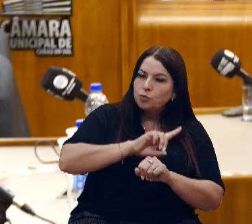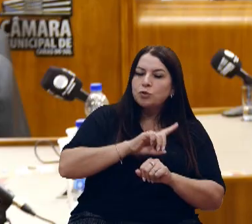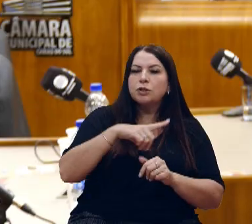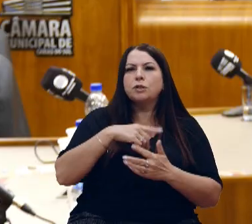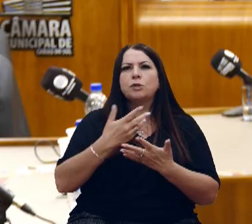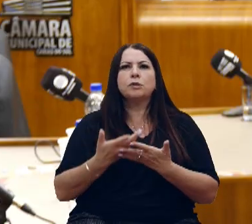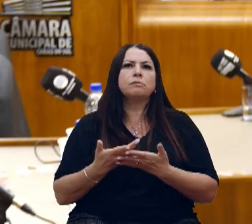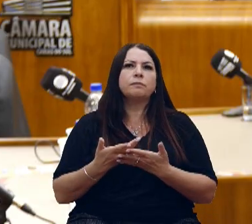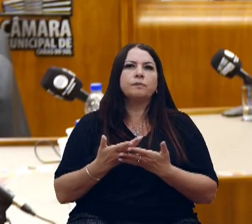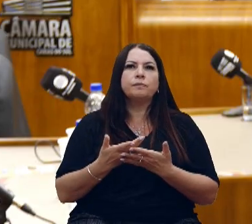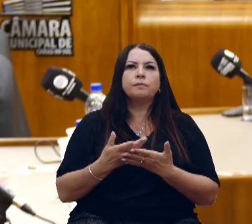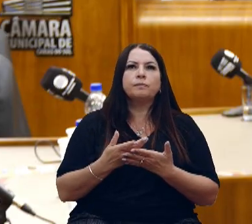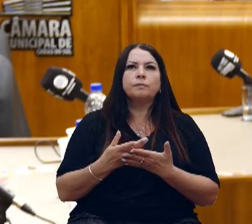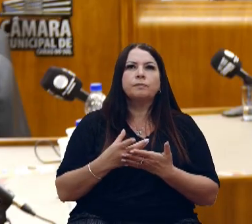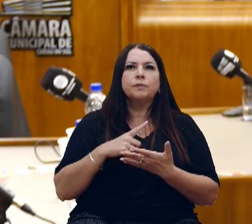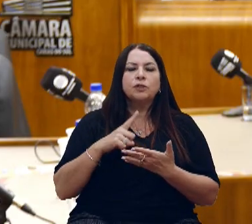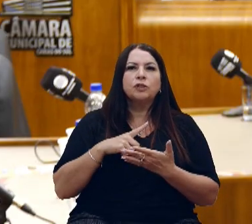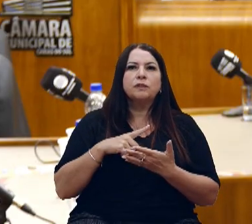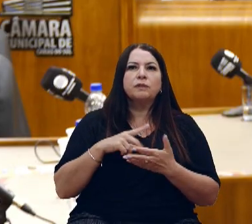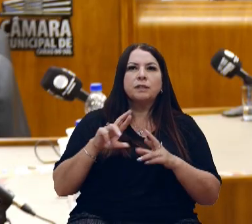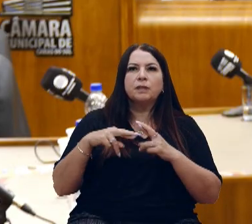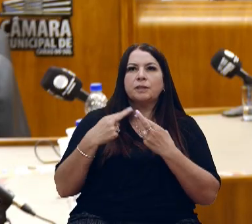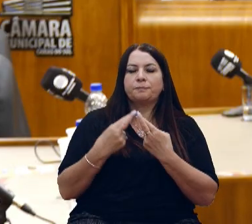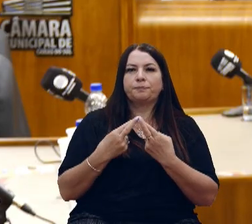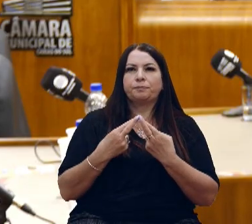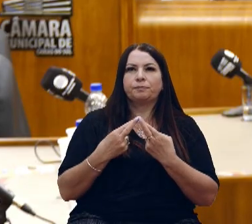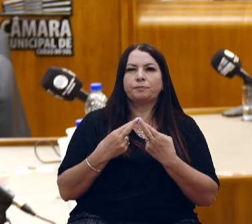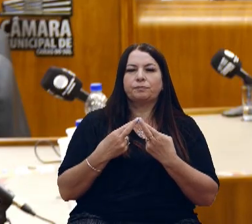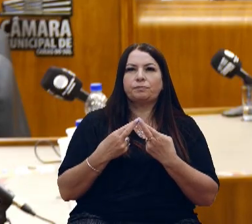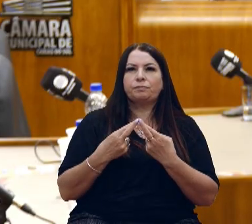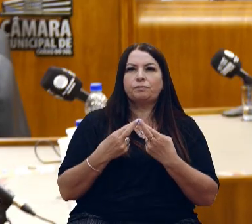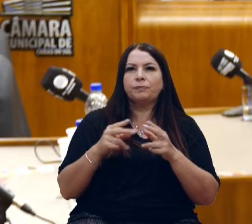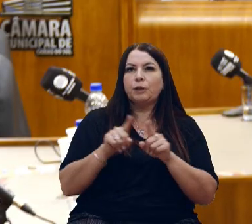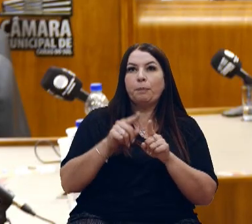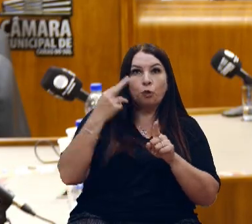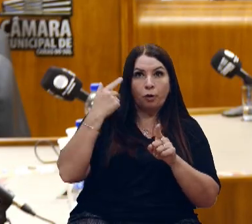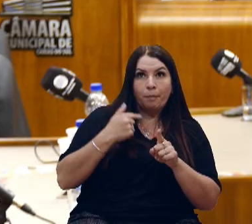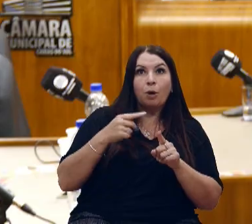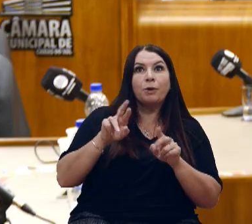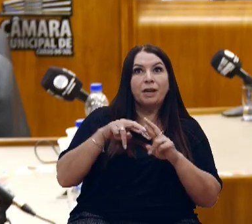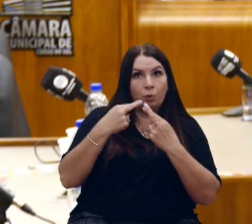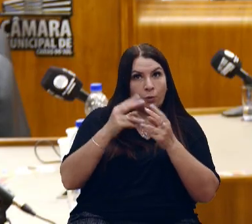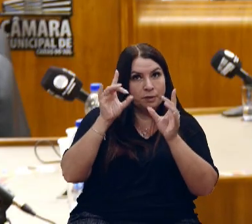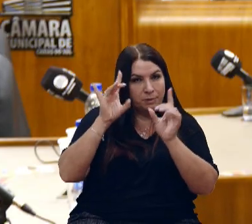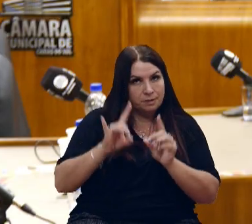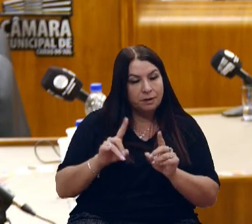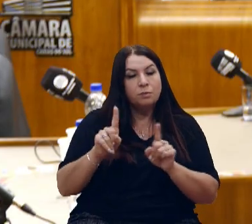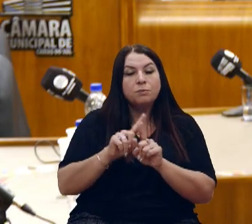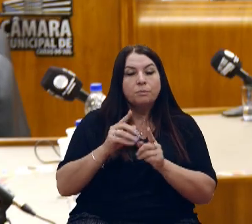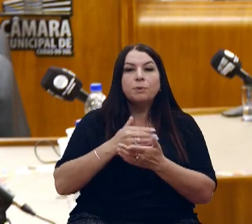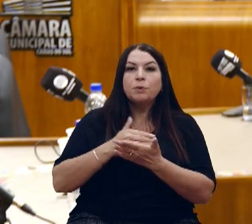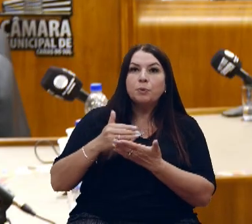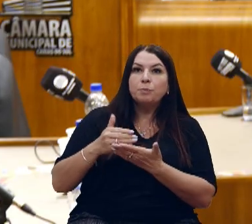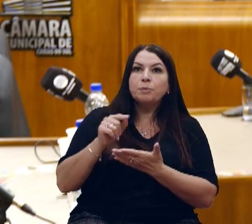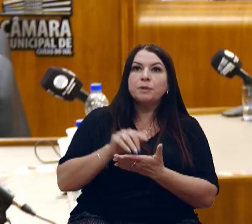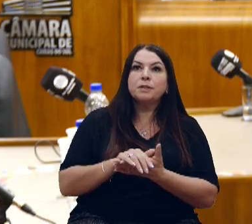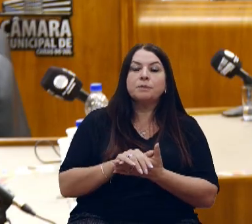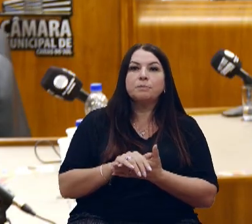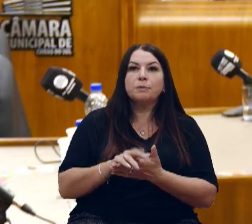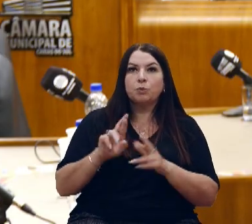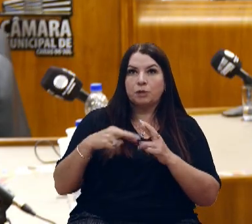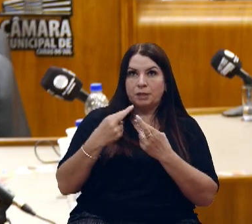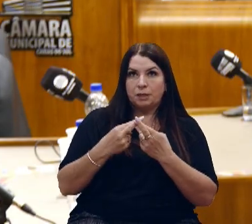aí em sessões, né, ordinária e também extraordinárias, mas começamos pela